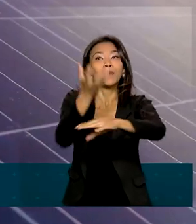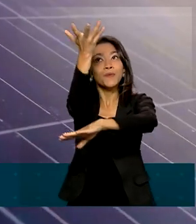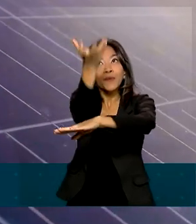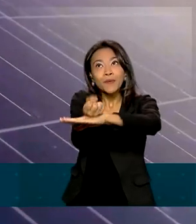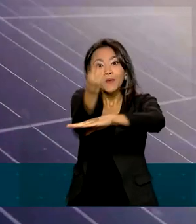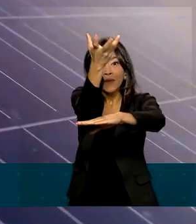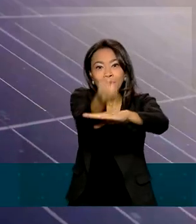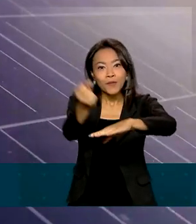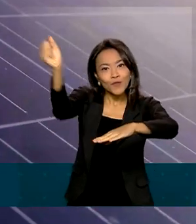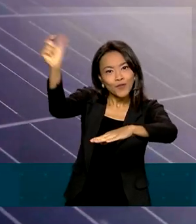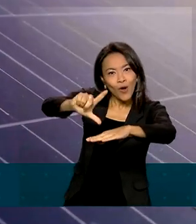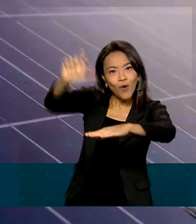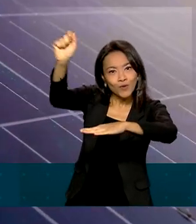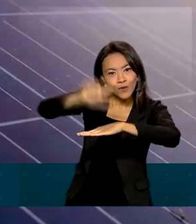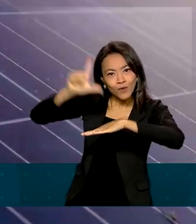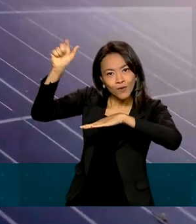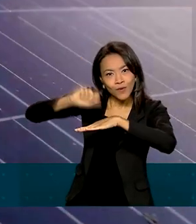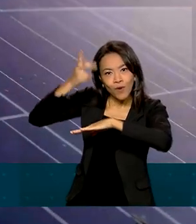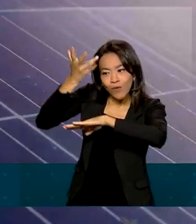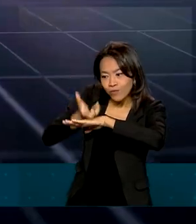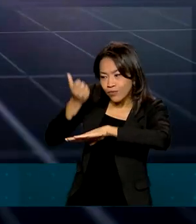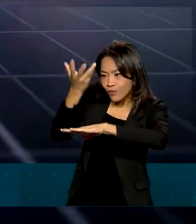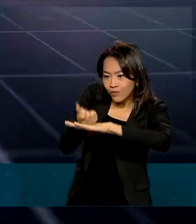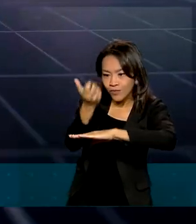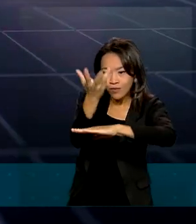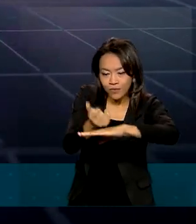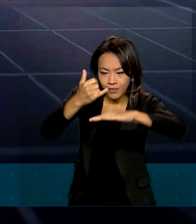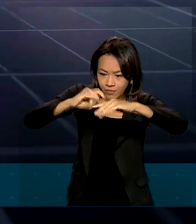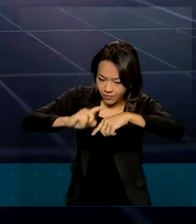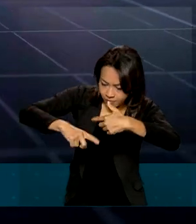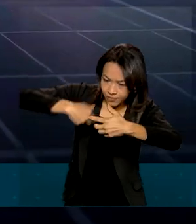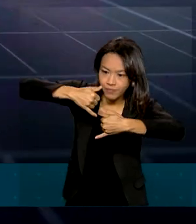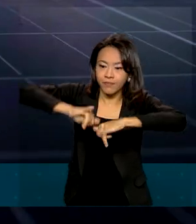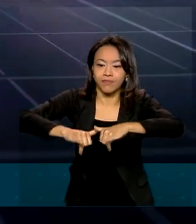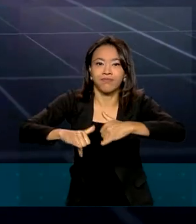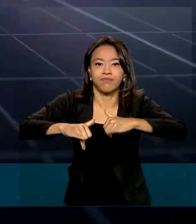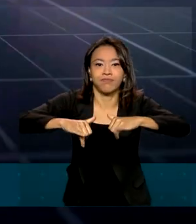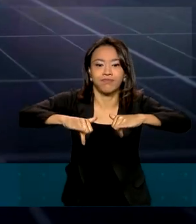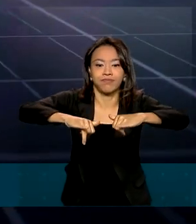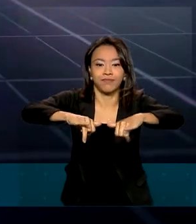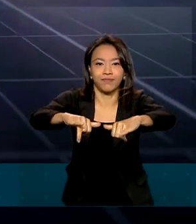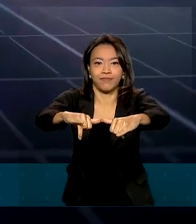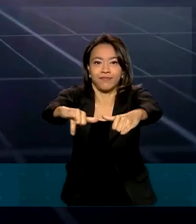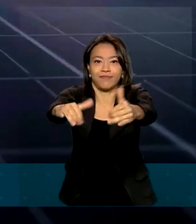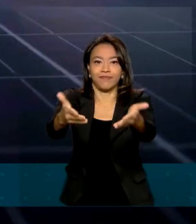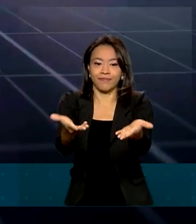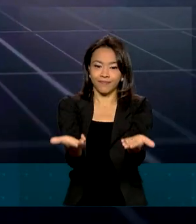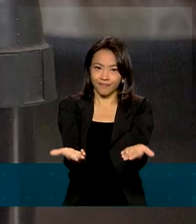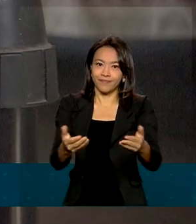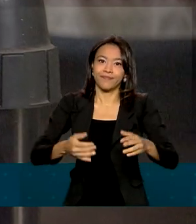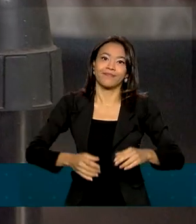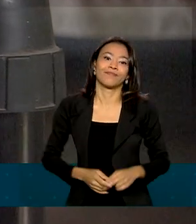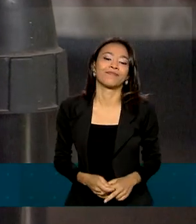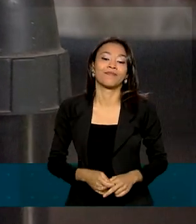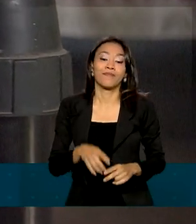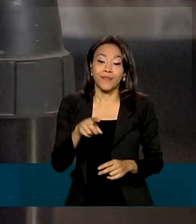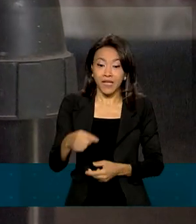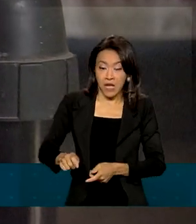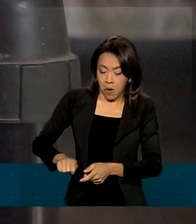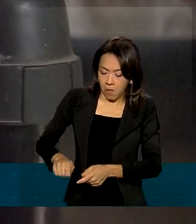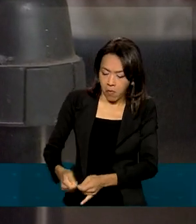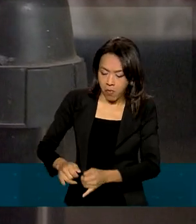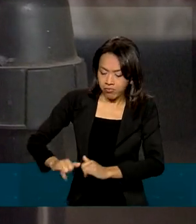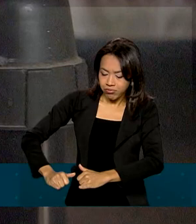sistemas fotovoltaicos que são placas solares que transformam o calor do sol em eletricidade baterias